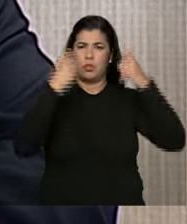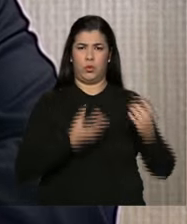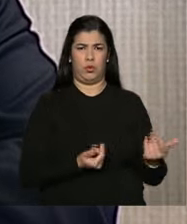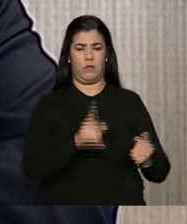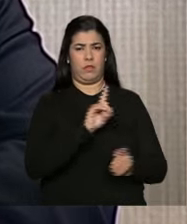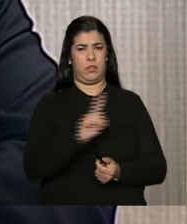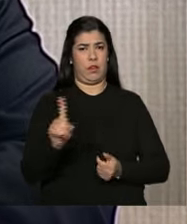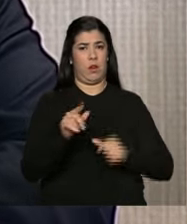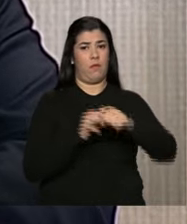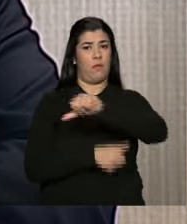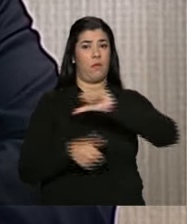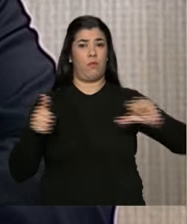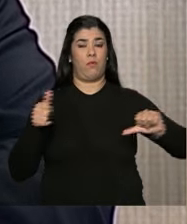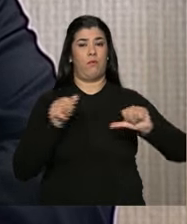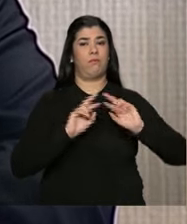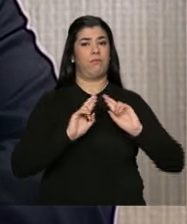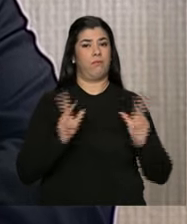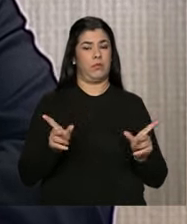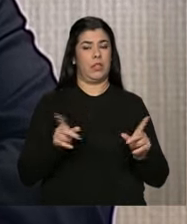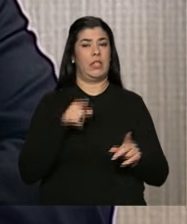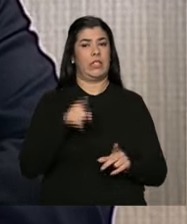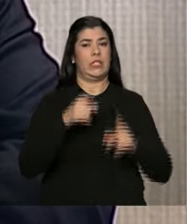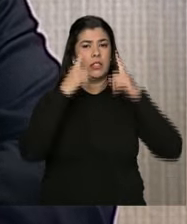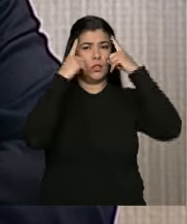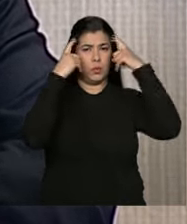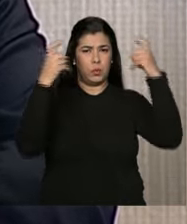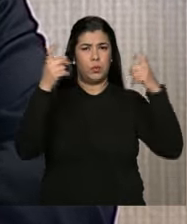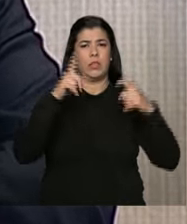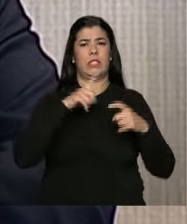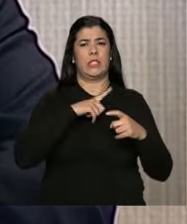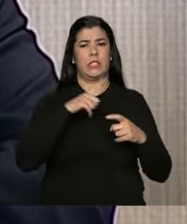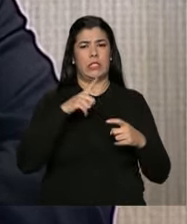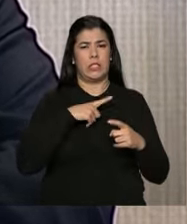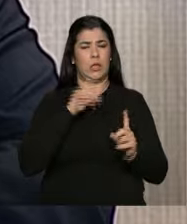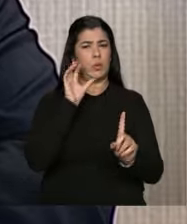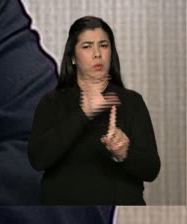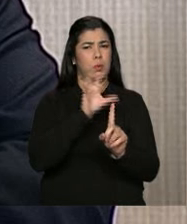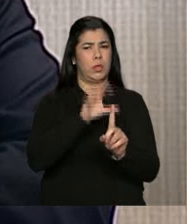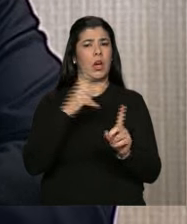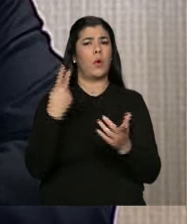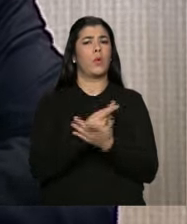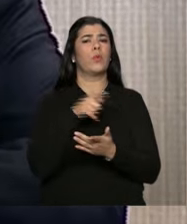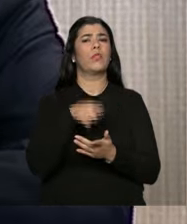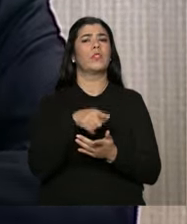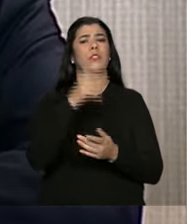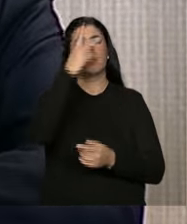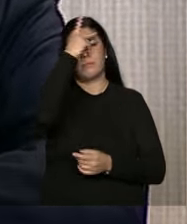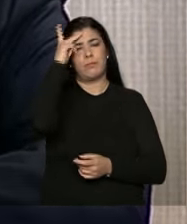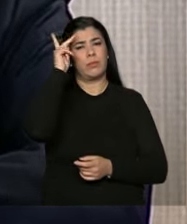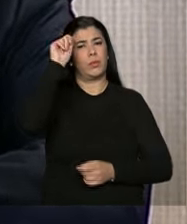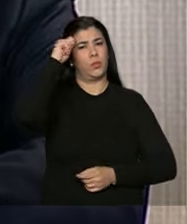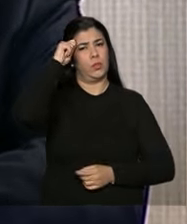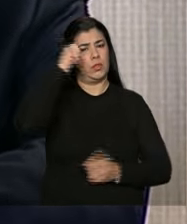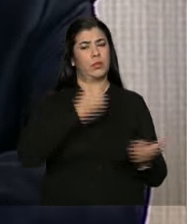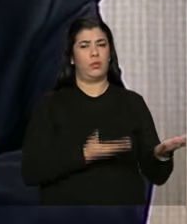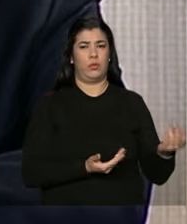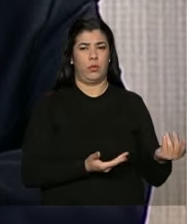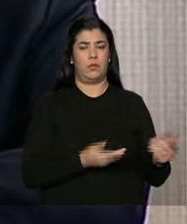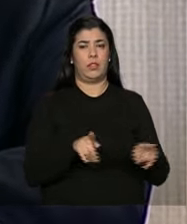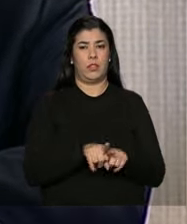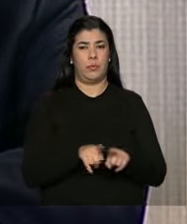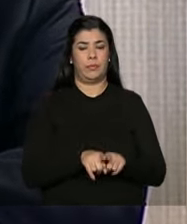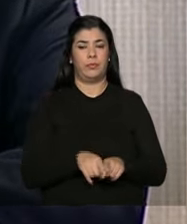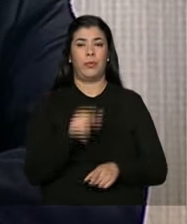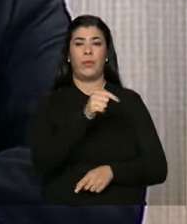obviamente essas vítimas têm uma incidência muito forte na juventude negra, né? a gente teve a oportunidade de lançar inclusive uma outra